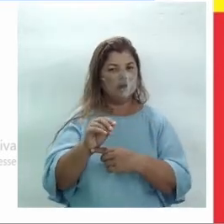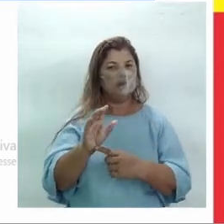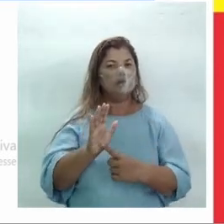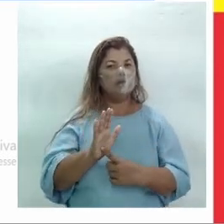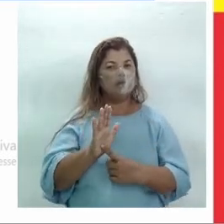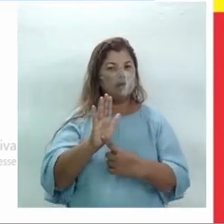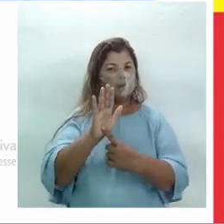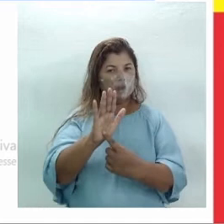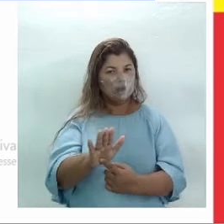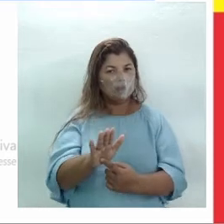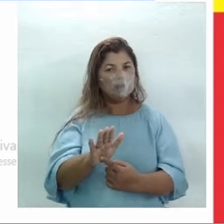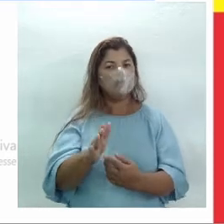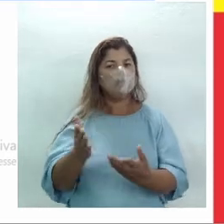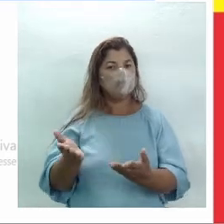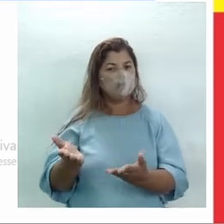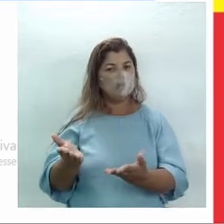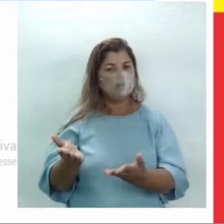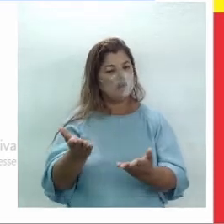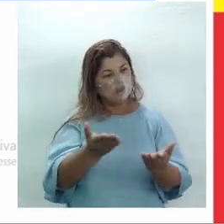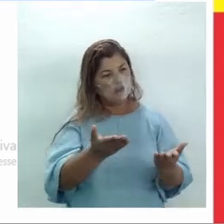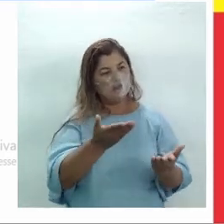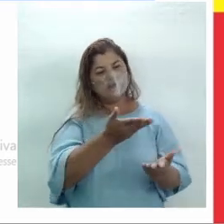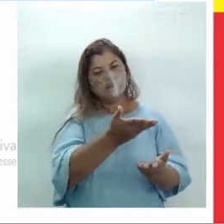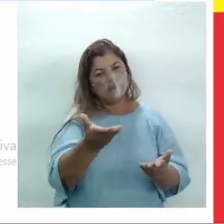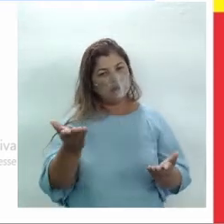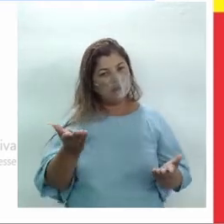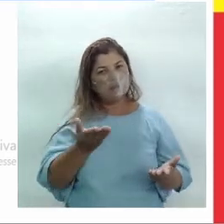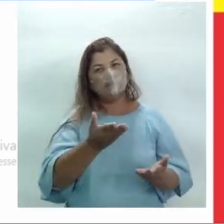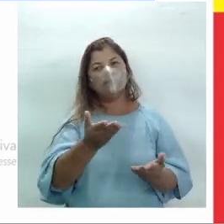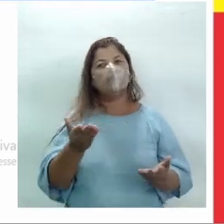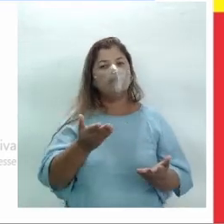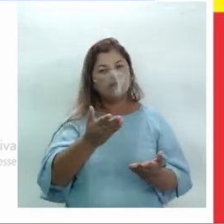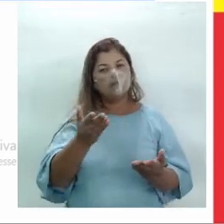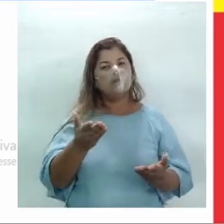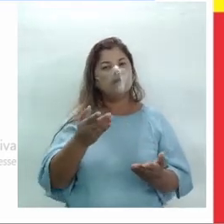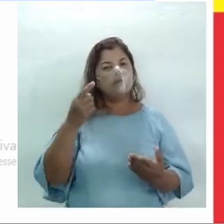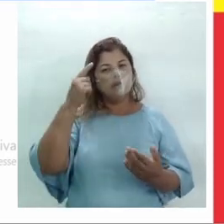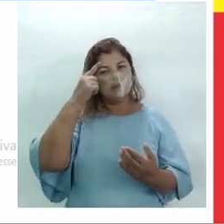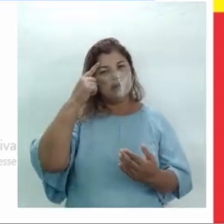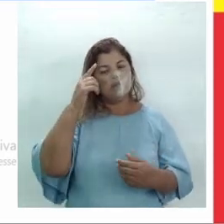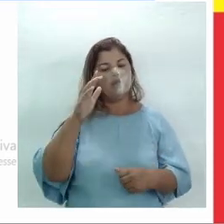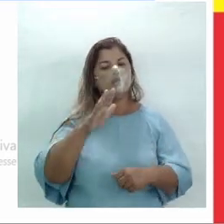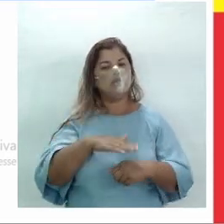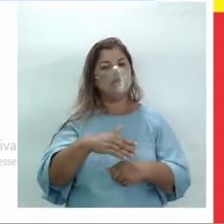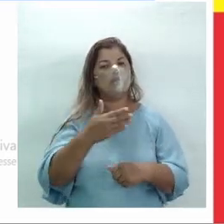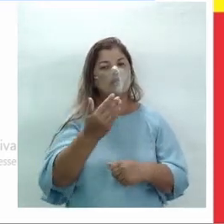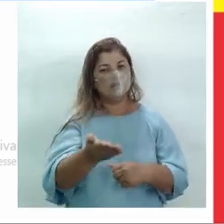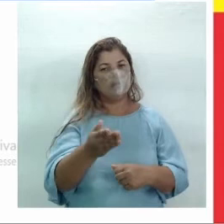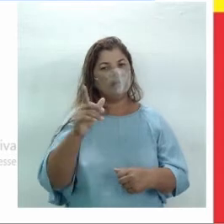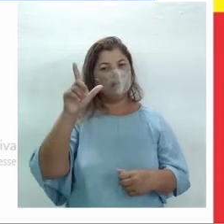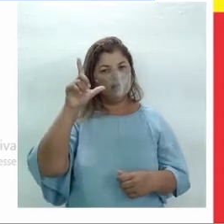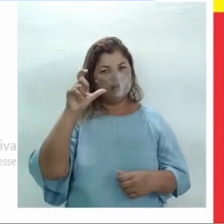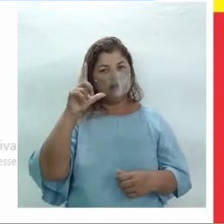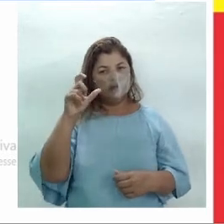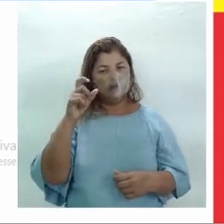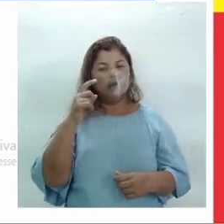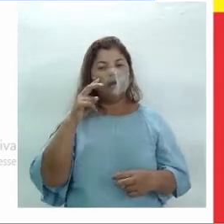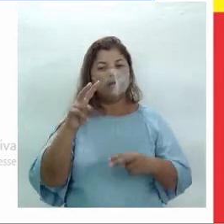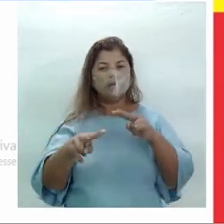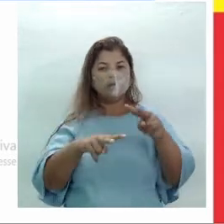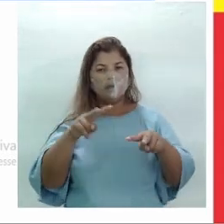diálogo. Nesta fotografia, eu gostaria que convido, aliás, vocês, estudantes, para meditarem sobre